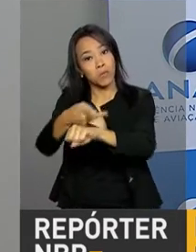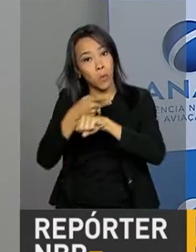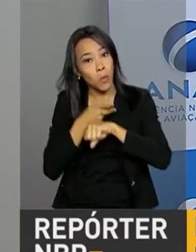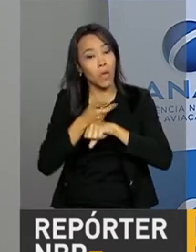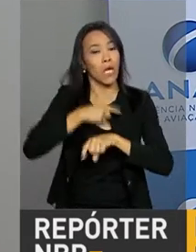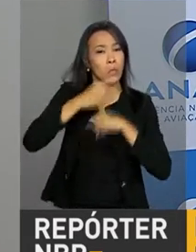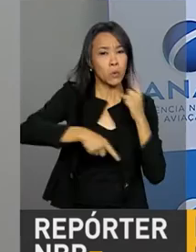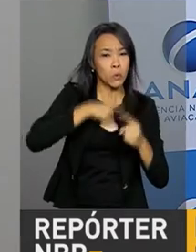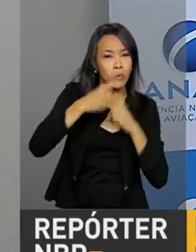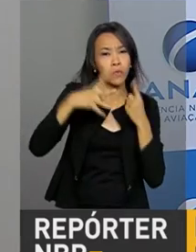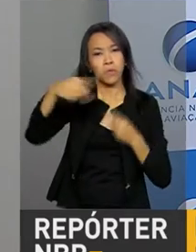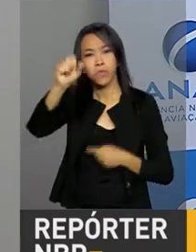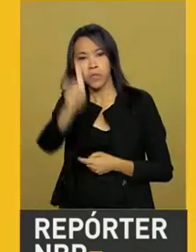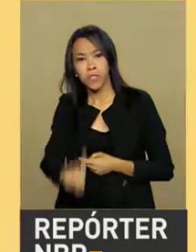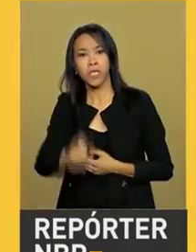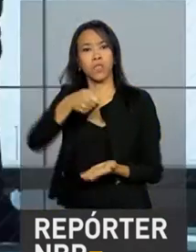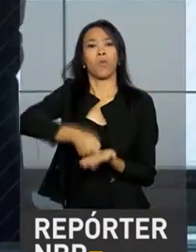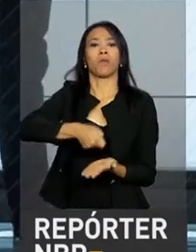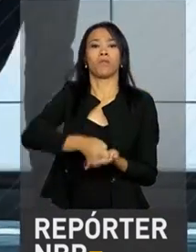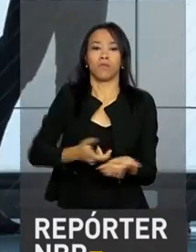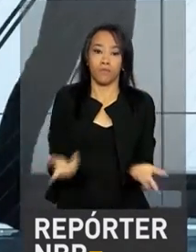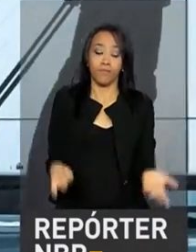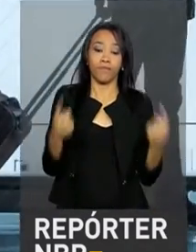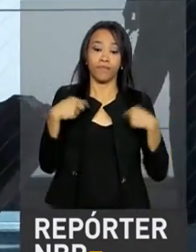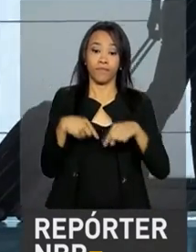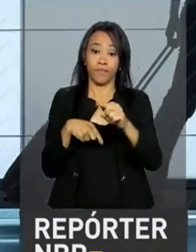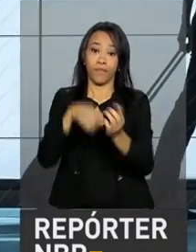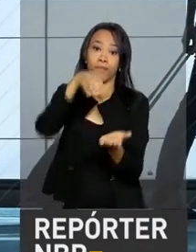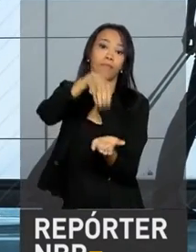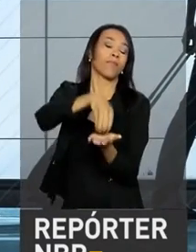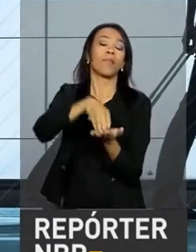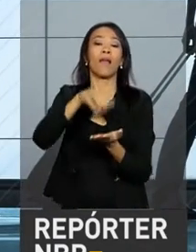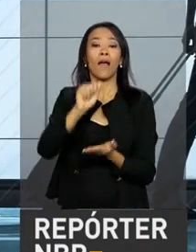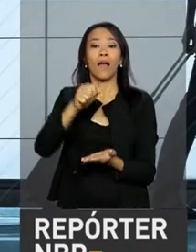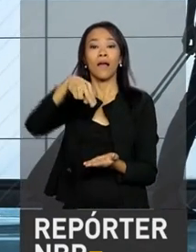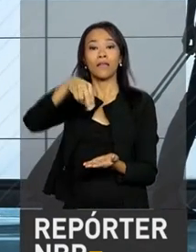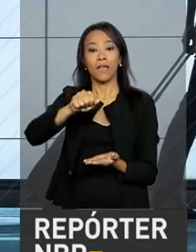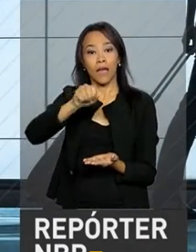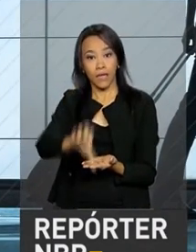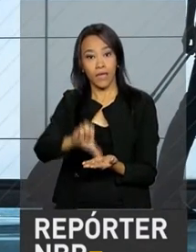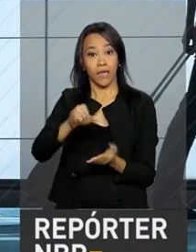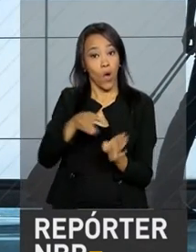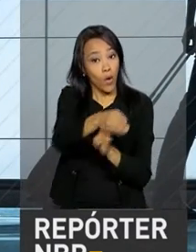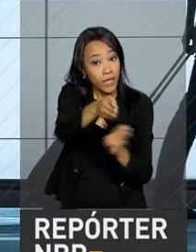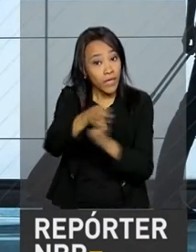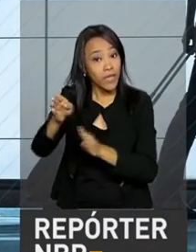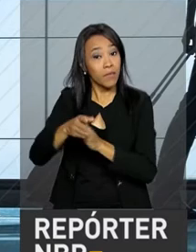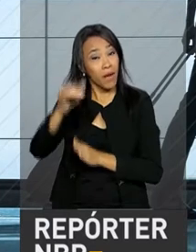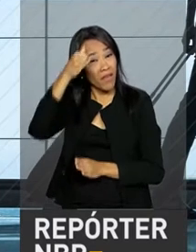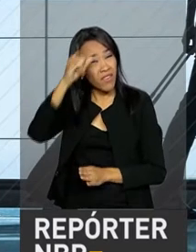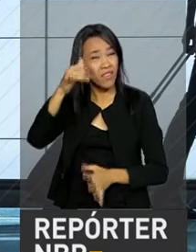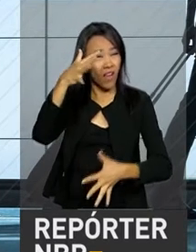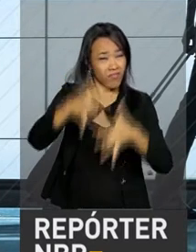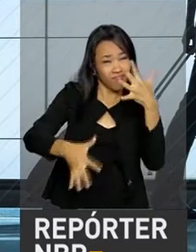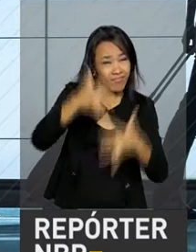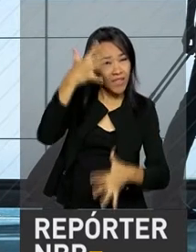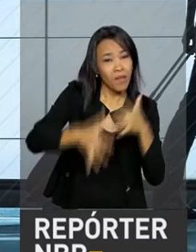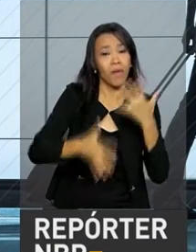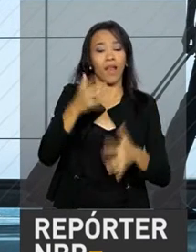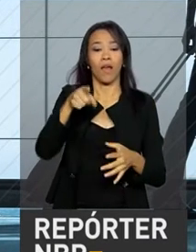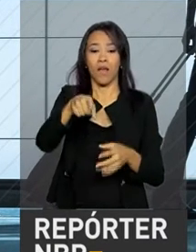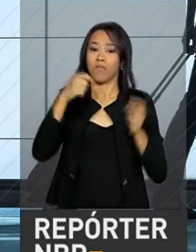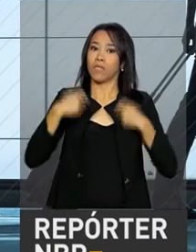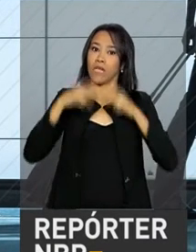sobre seus direitos ou deveres anac dá algumas dicas para os passageiros evitarem transtornos na hora de viajar é importante